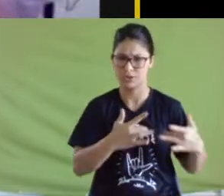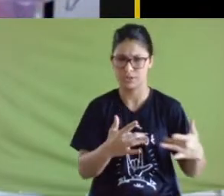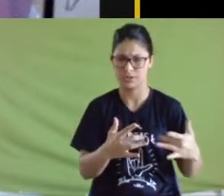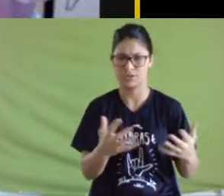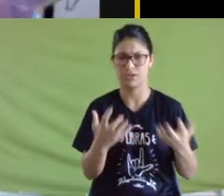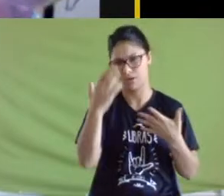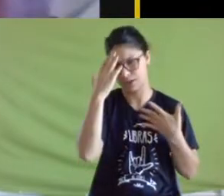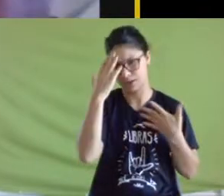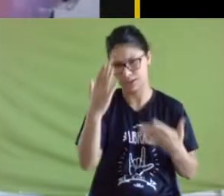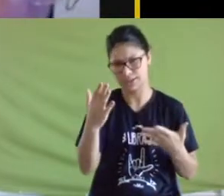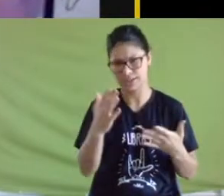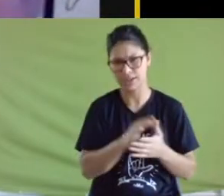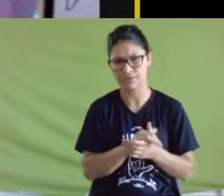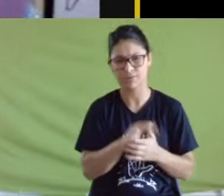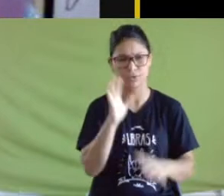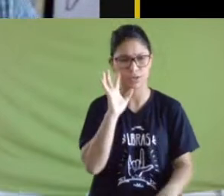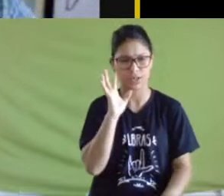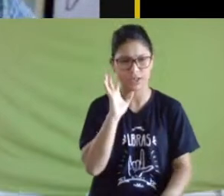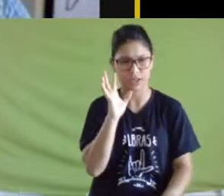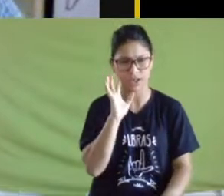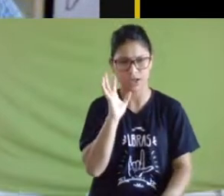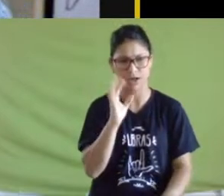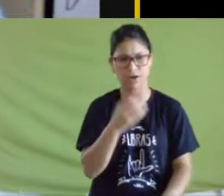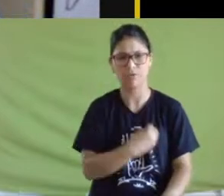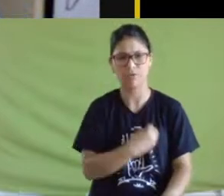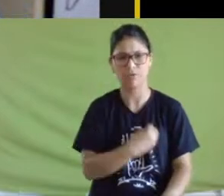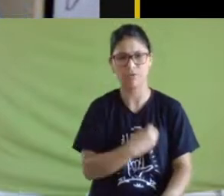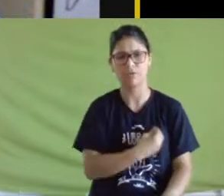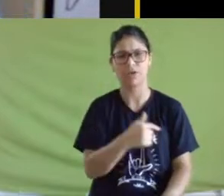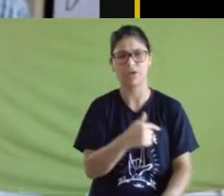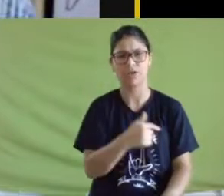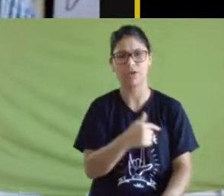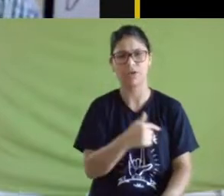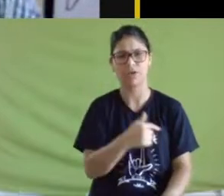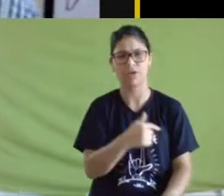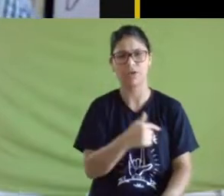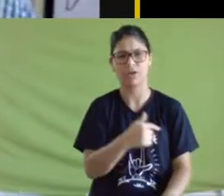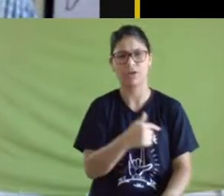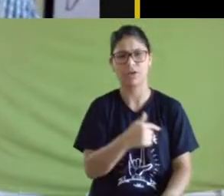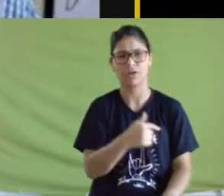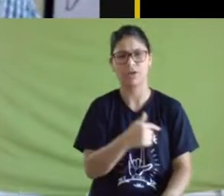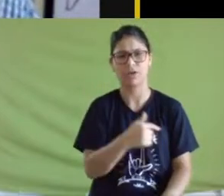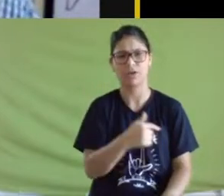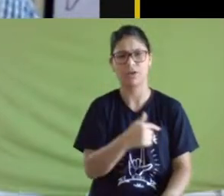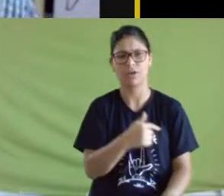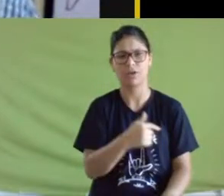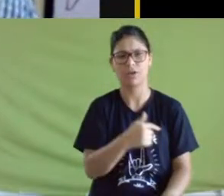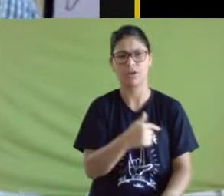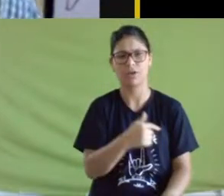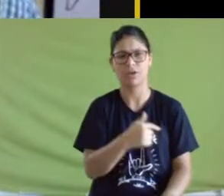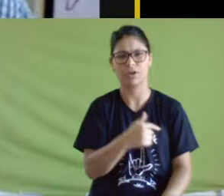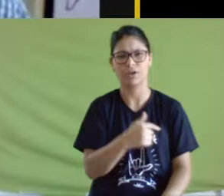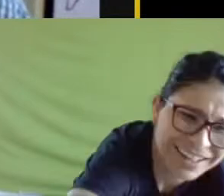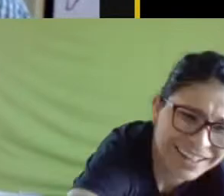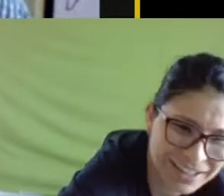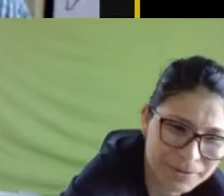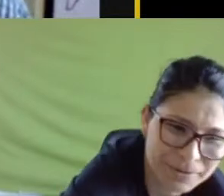agradeço. Foi legal estar aqui hoje falando com a Angélica, com você,